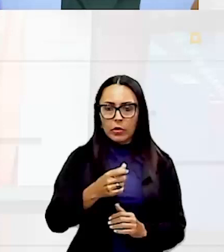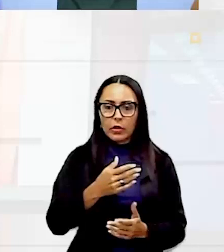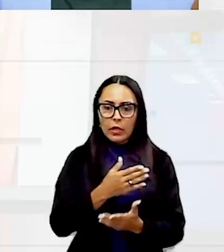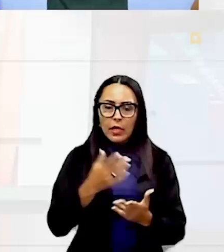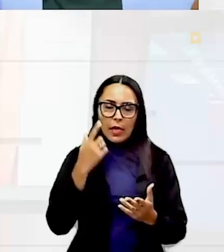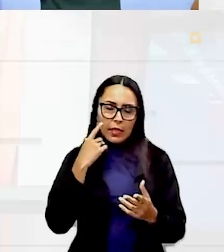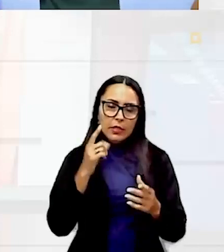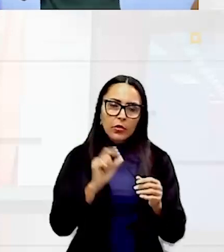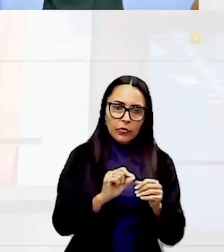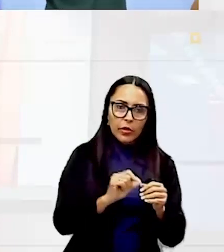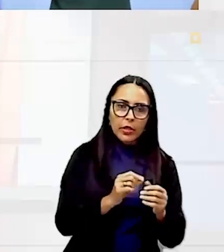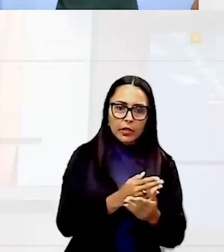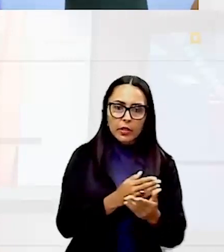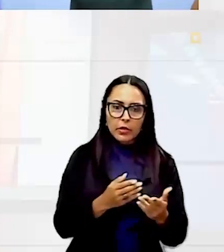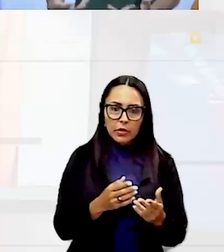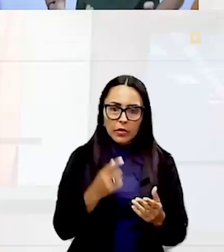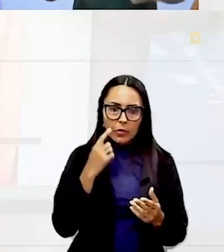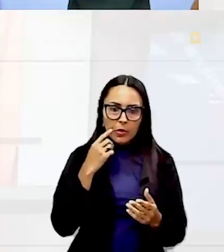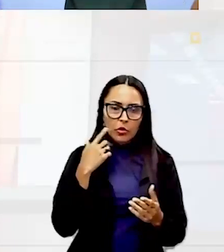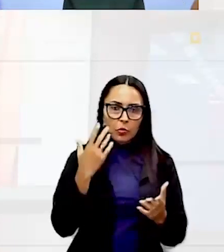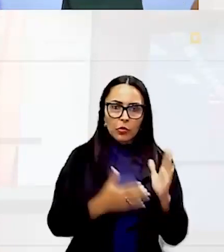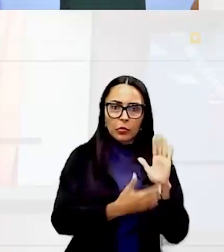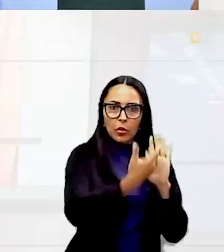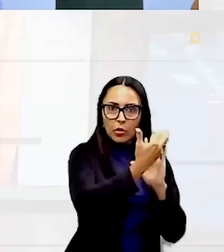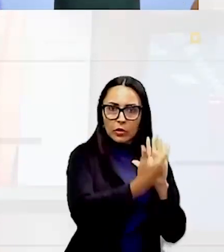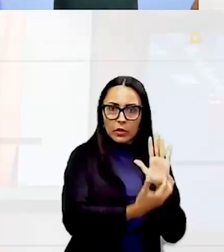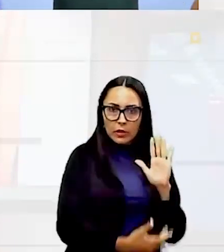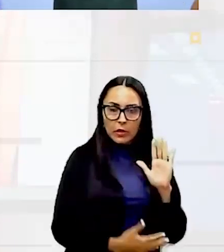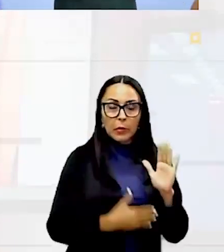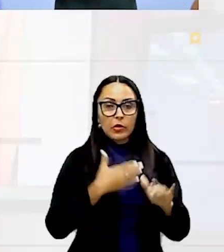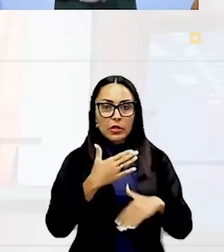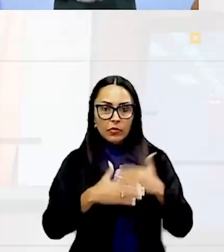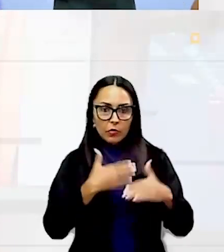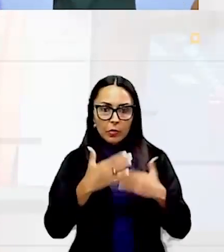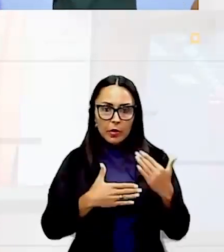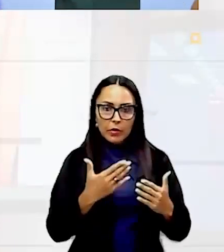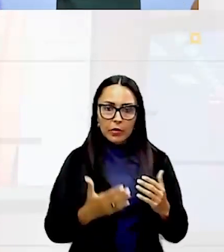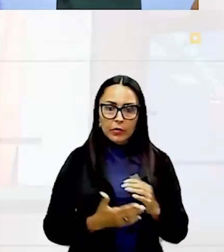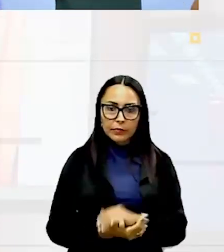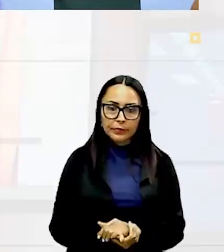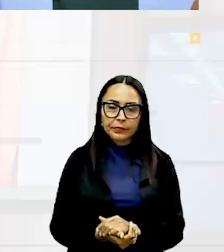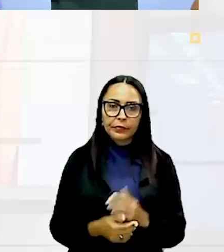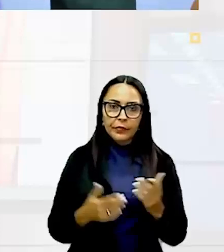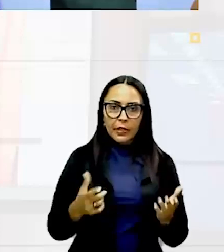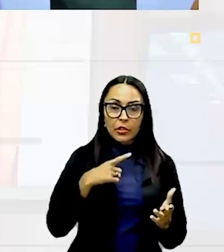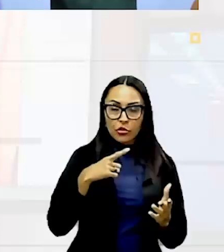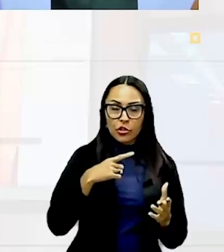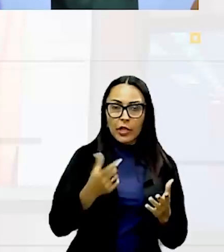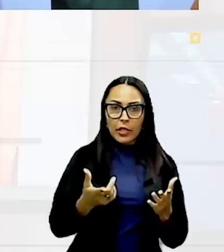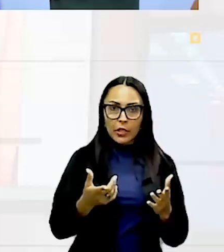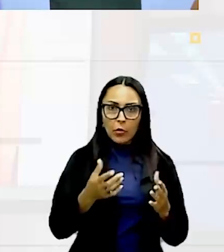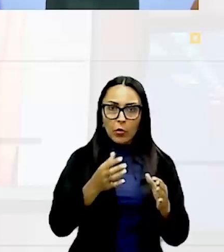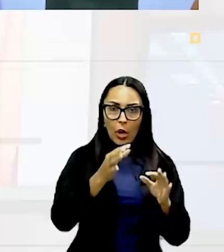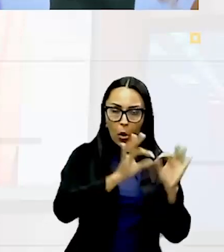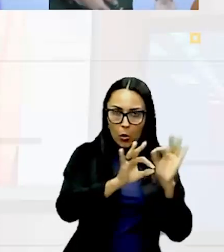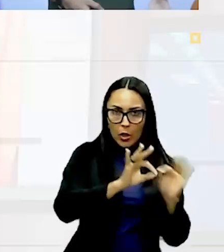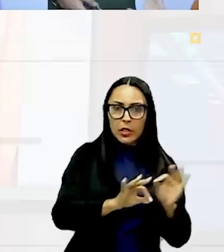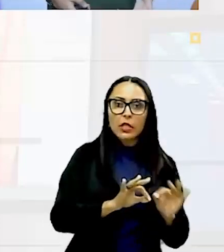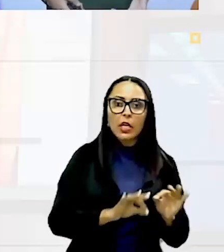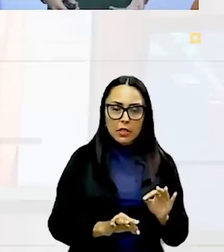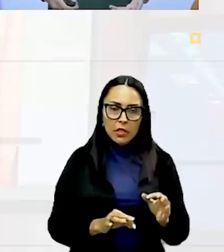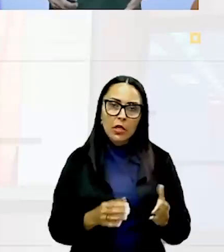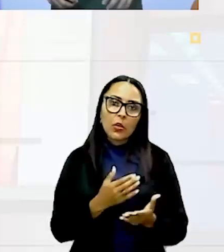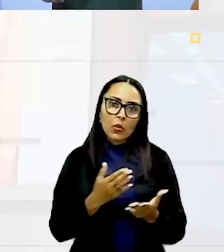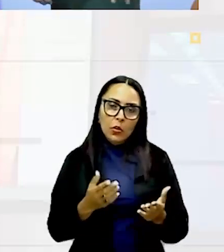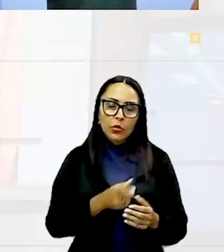feitas pelos próprios roteiristas, pelos desenvolvedores. Ou seja, eles têm o controle do que o personagem